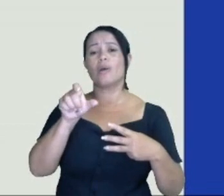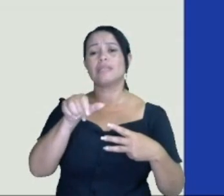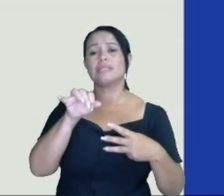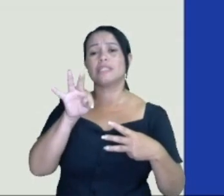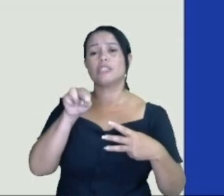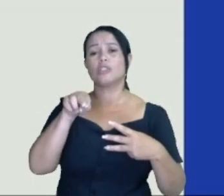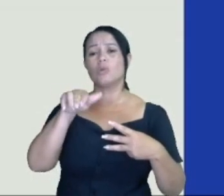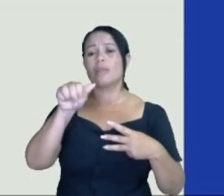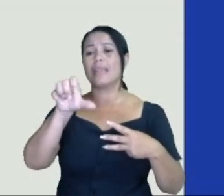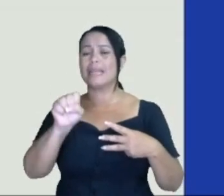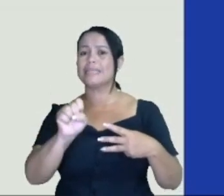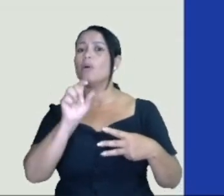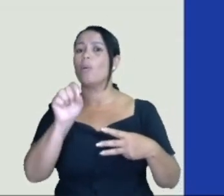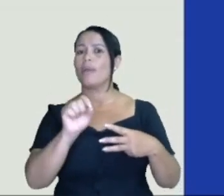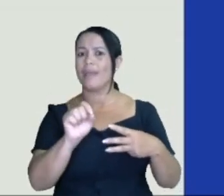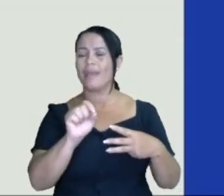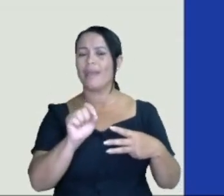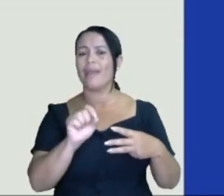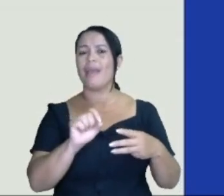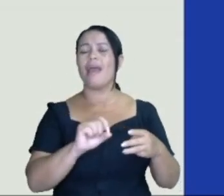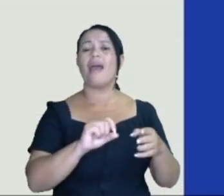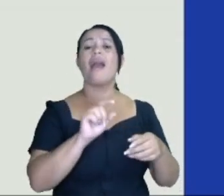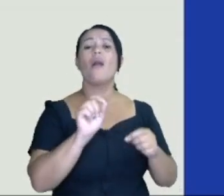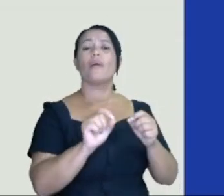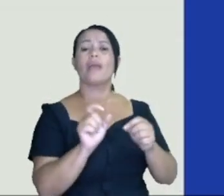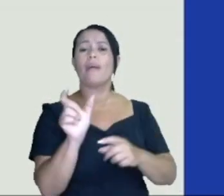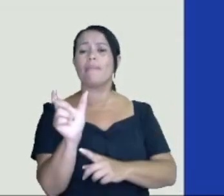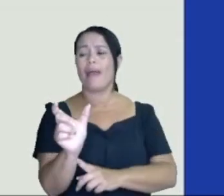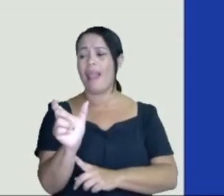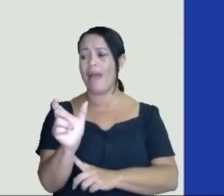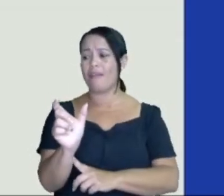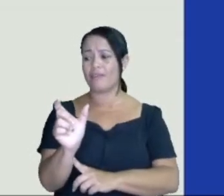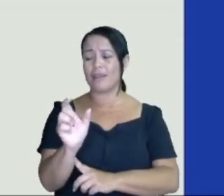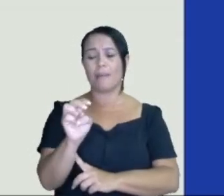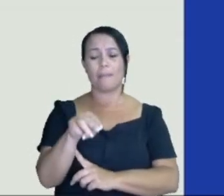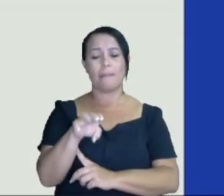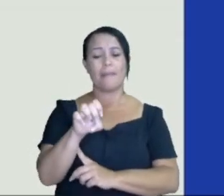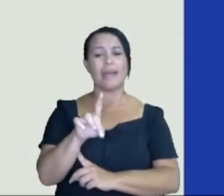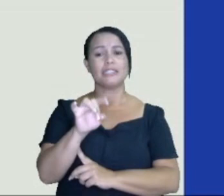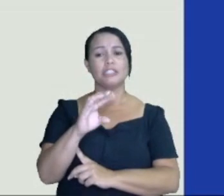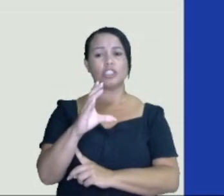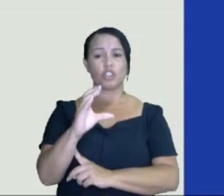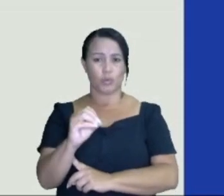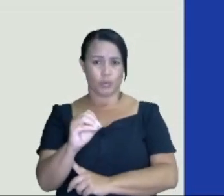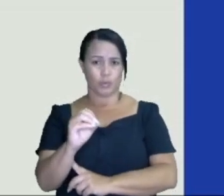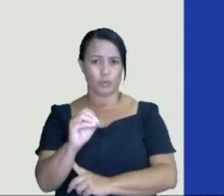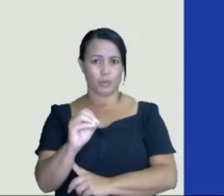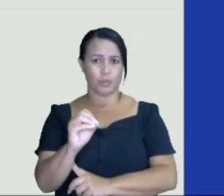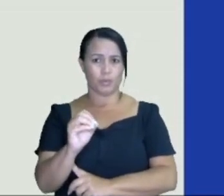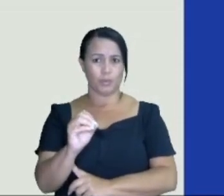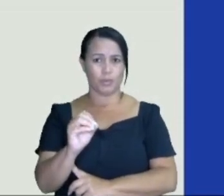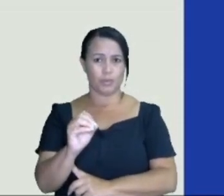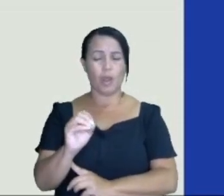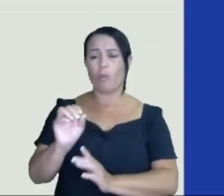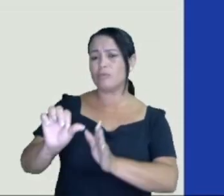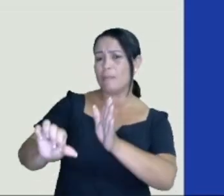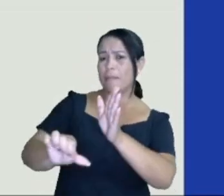antepenúltima sílaba. Como eu trouxe de volta aquela palavrinha médico, a gente vê que o